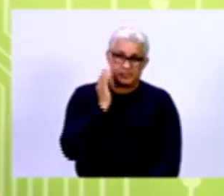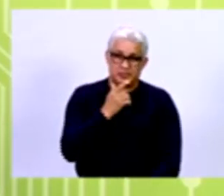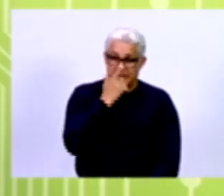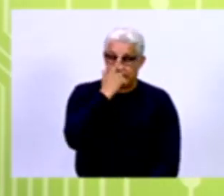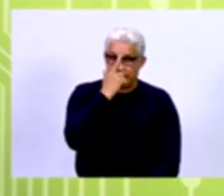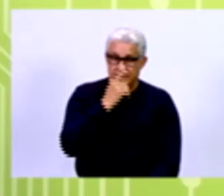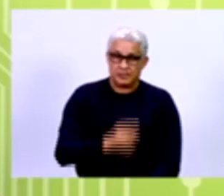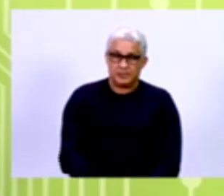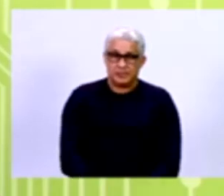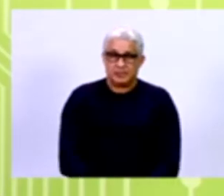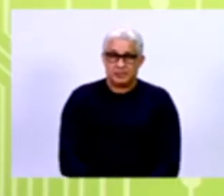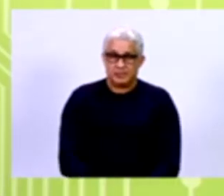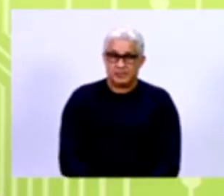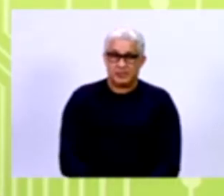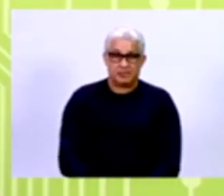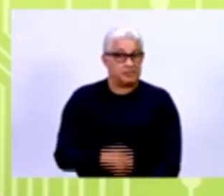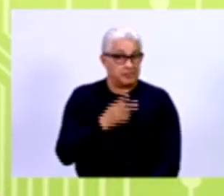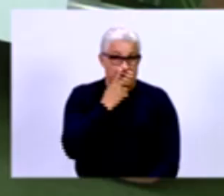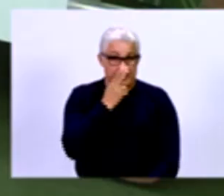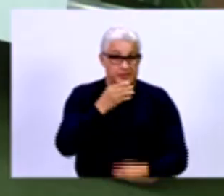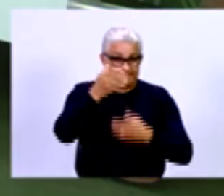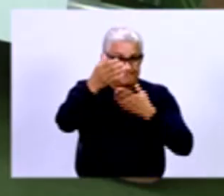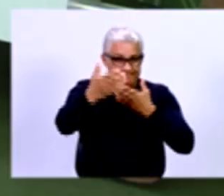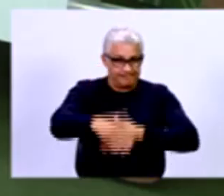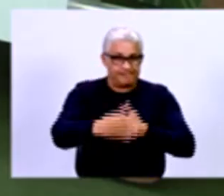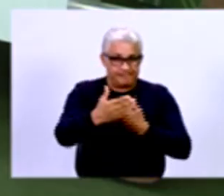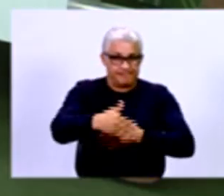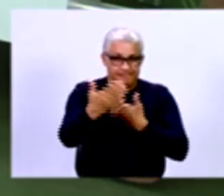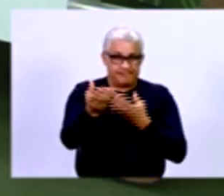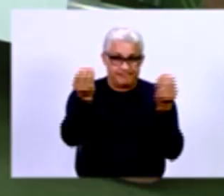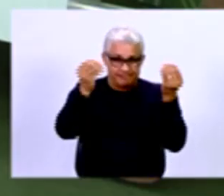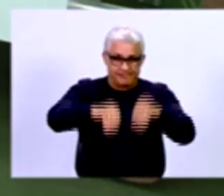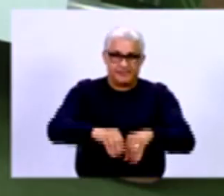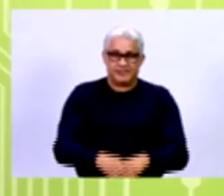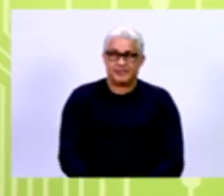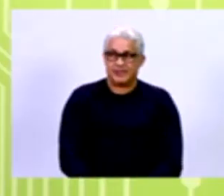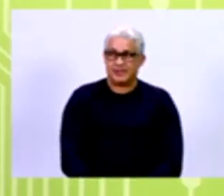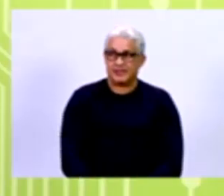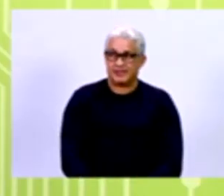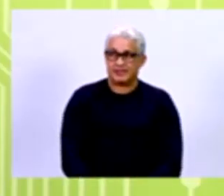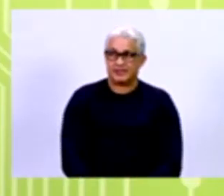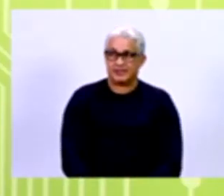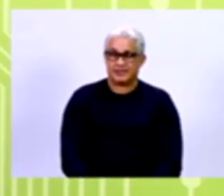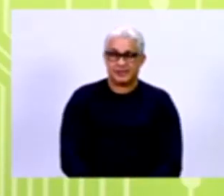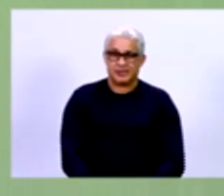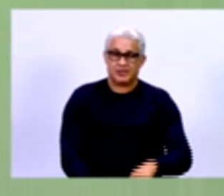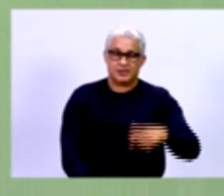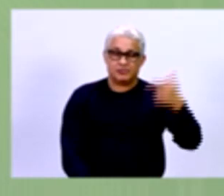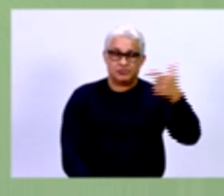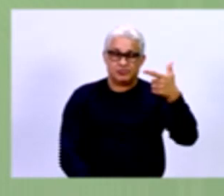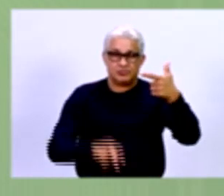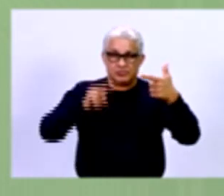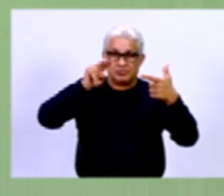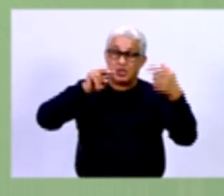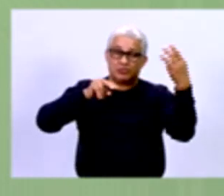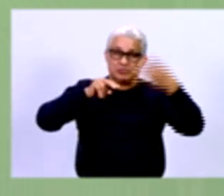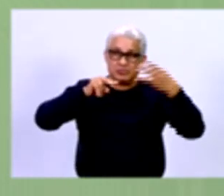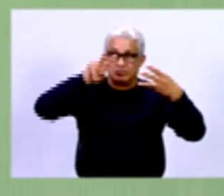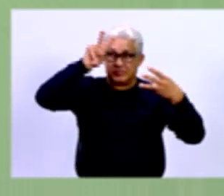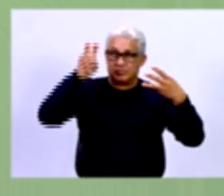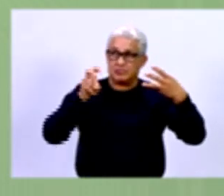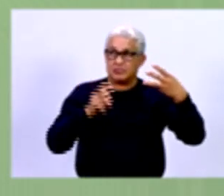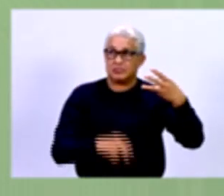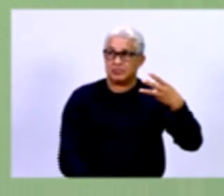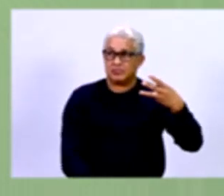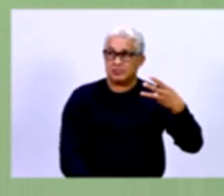Talvez a gente até cobre isso na avaliação. É uma ótima pergunta. Fique ligado. Vamos a um segundo tema, um terceiro tema importante,